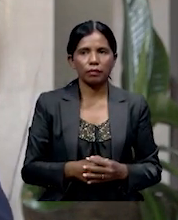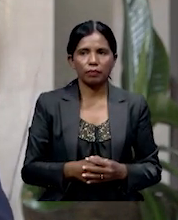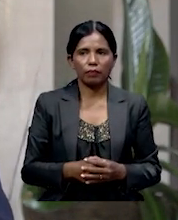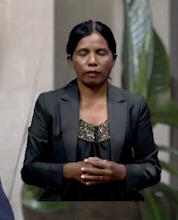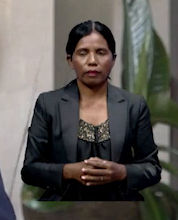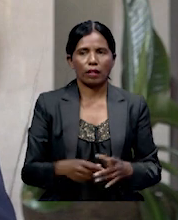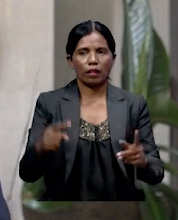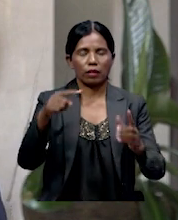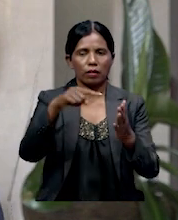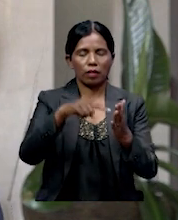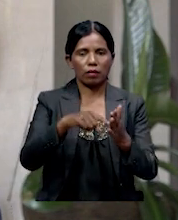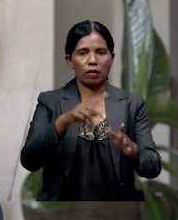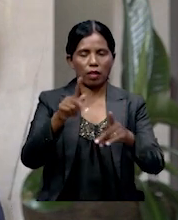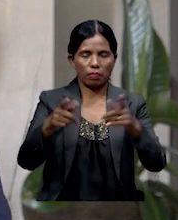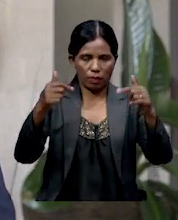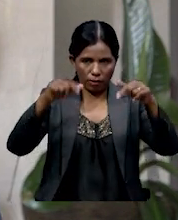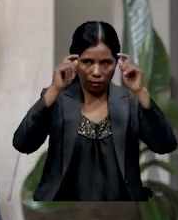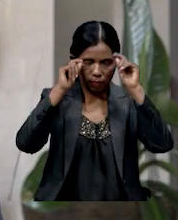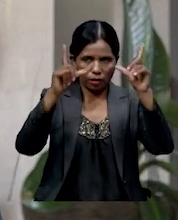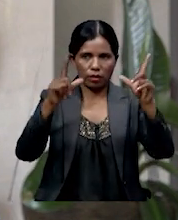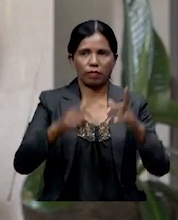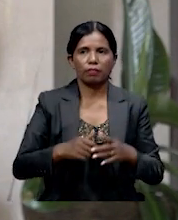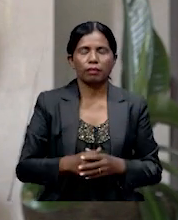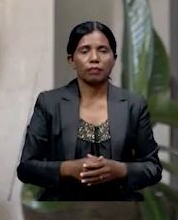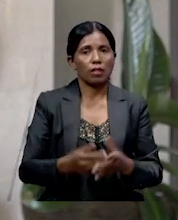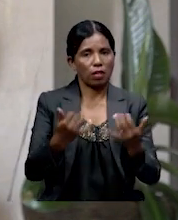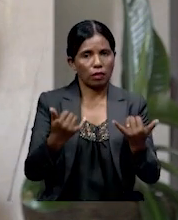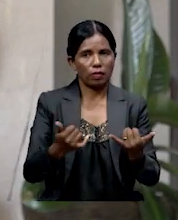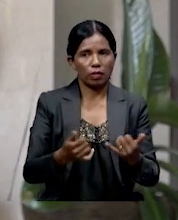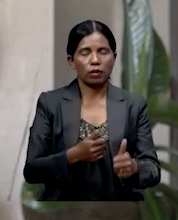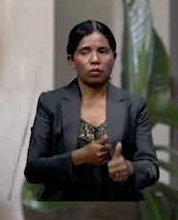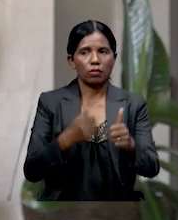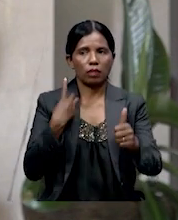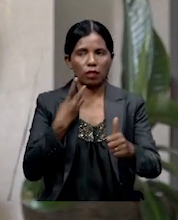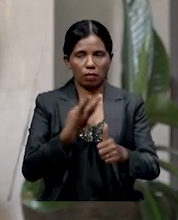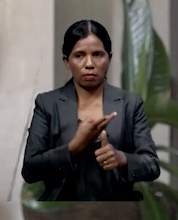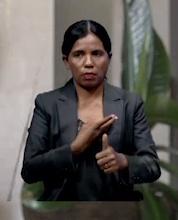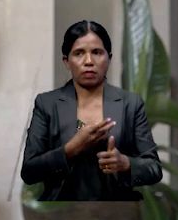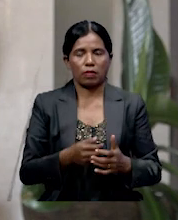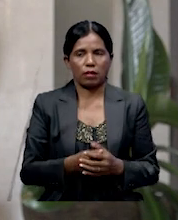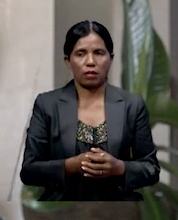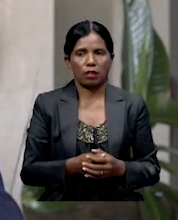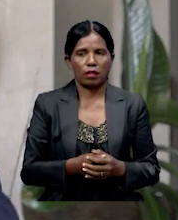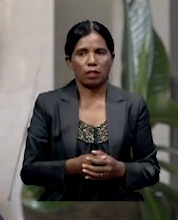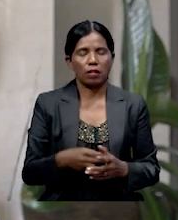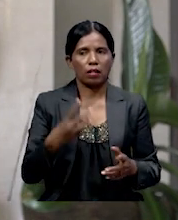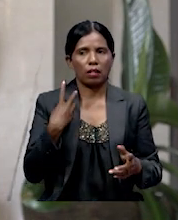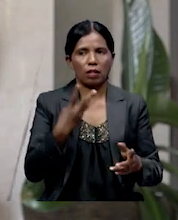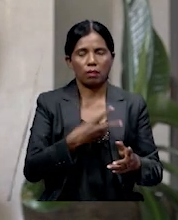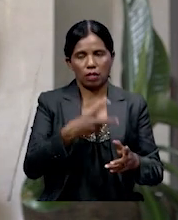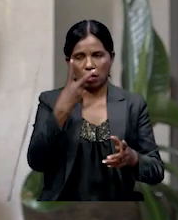até o investidor em ser mais Timor-Leste. Agora, lá, eu irá a minha